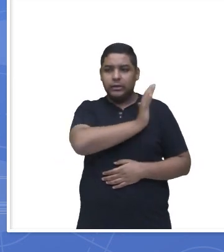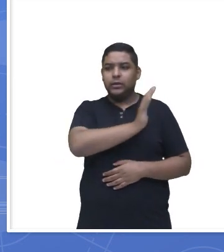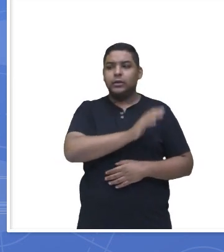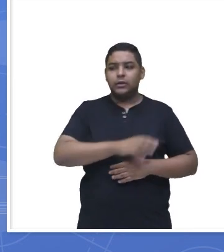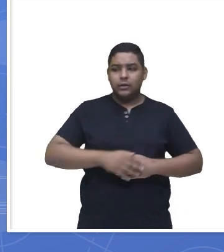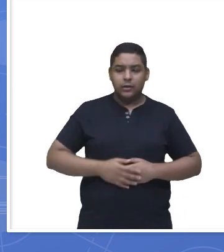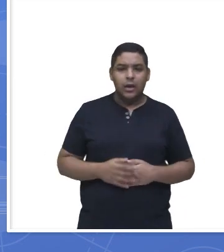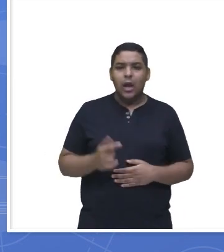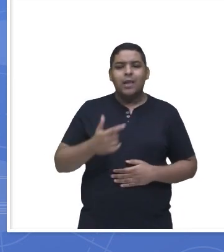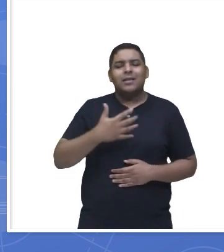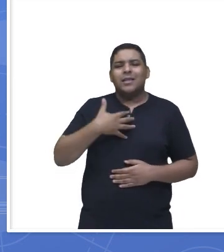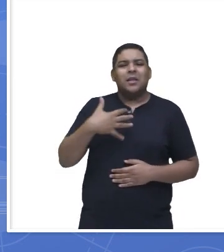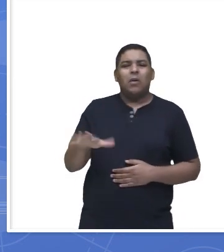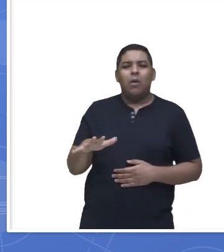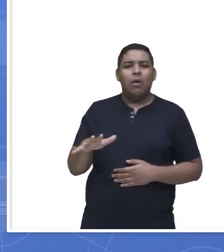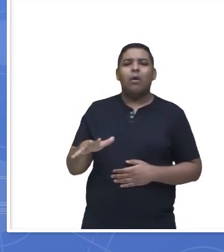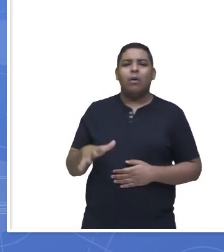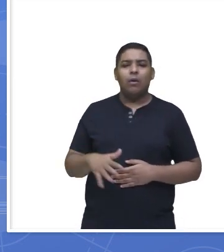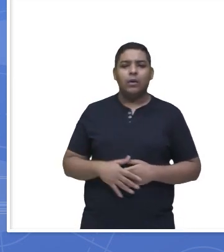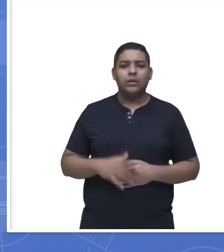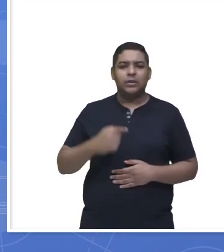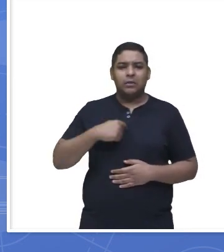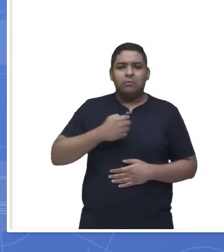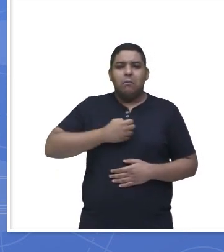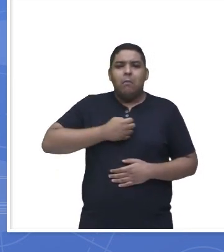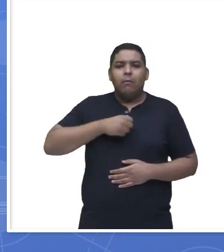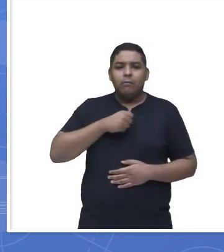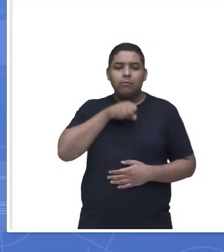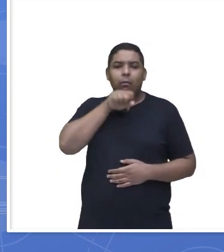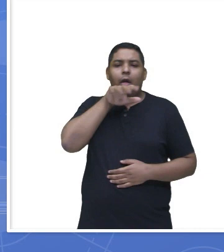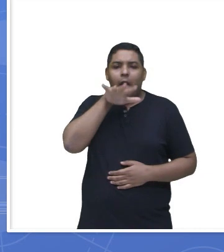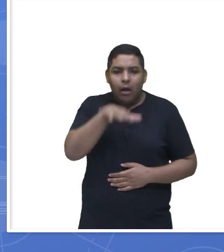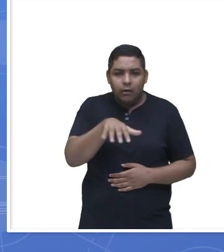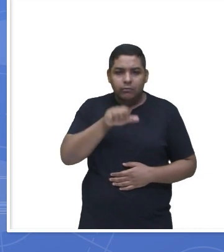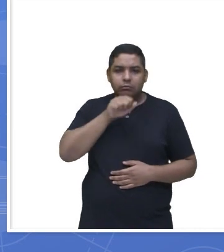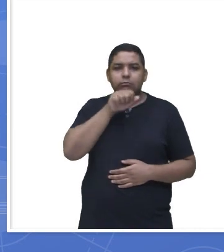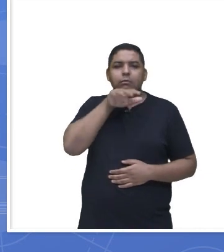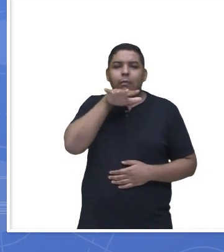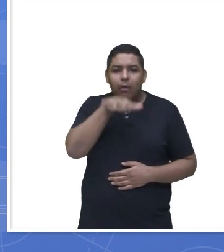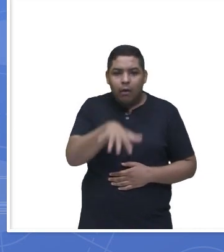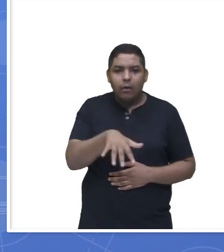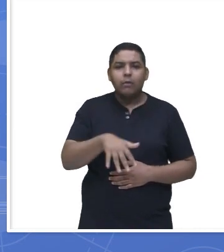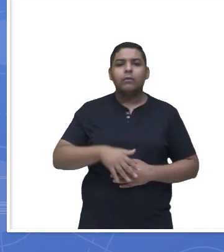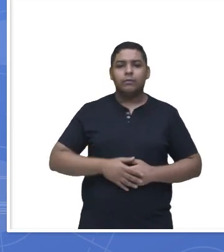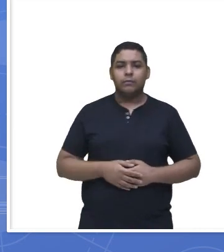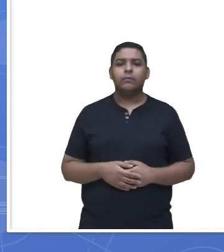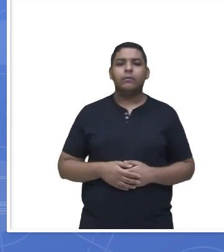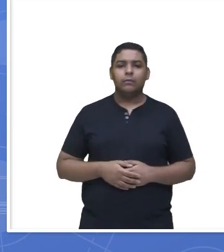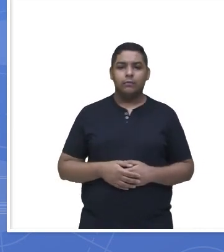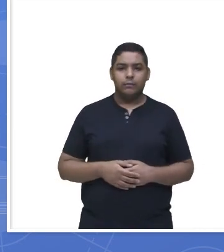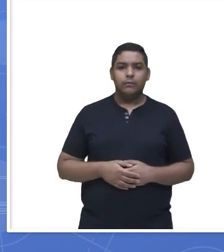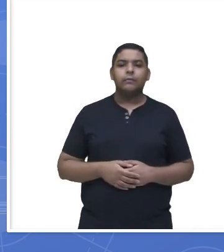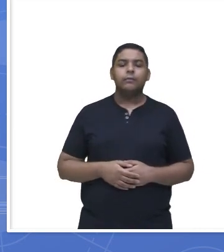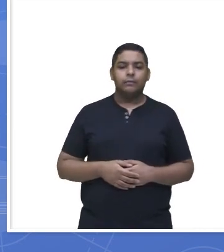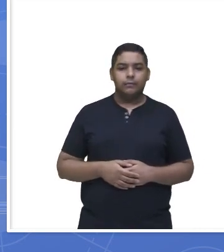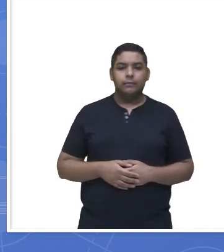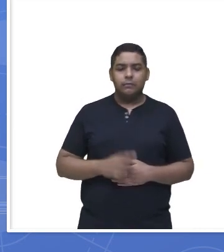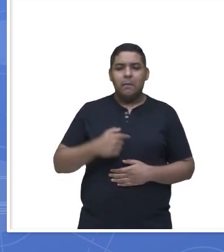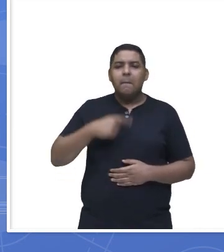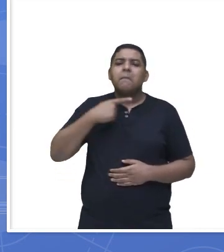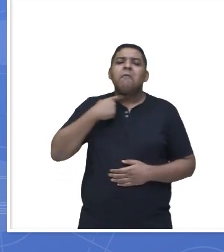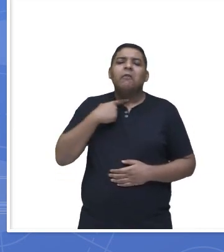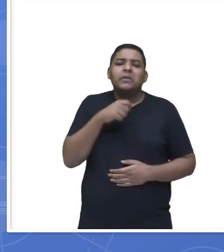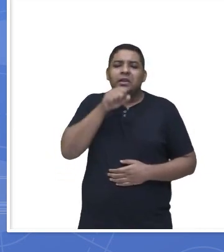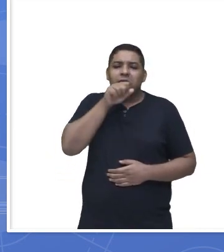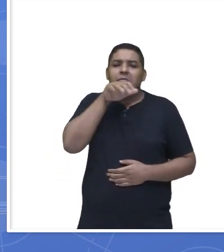espaço onde está. Sobe a minha boca uma ânsia análoga a Sobe uma ânsia análoga à ânsia que se